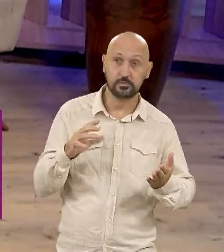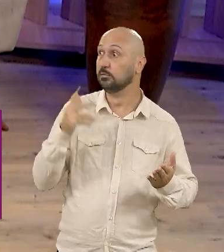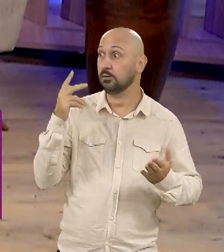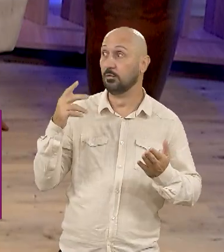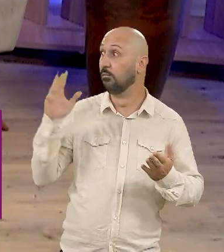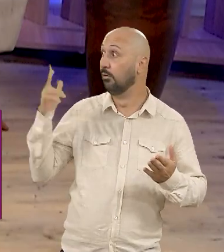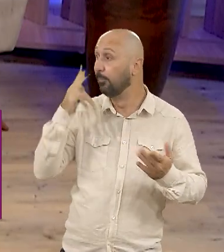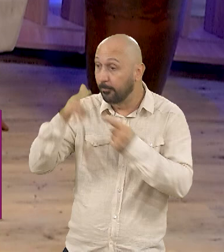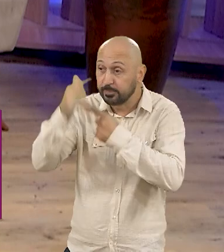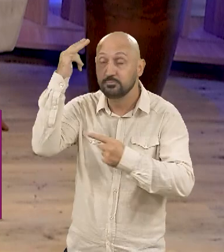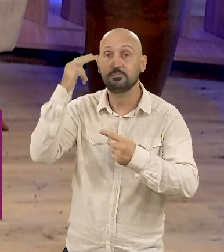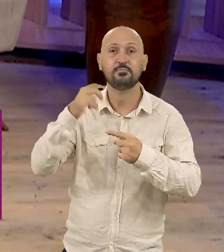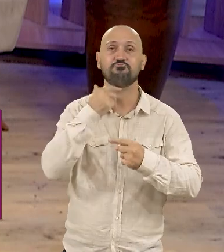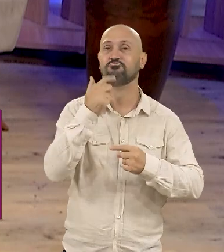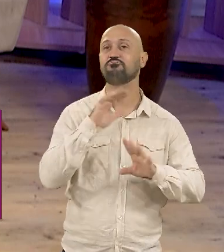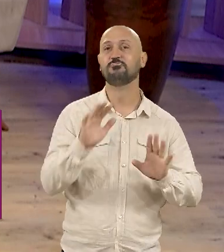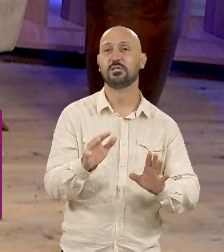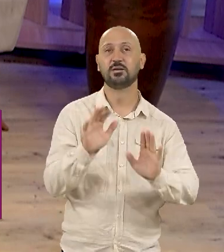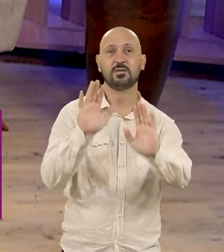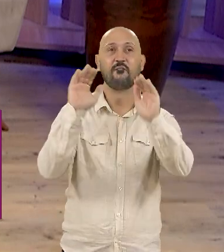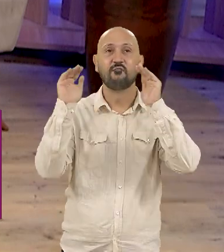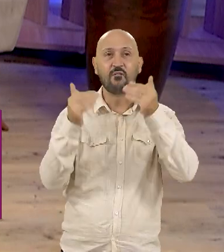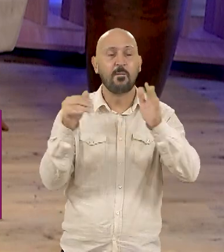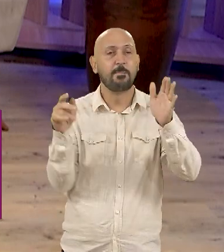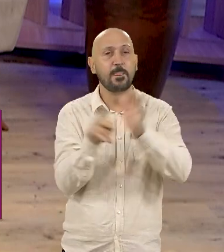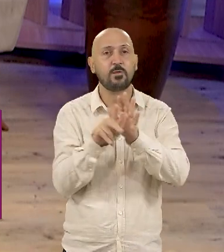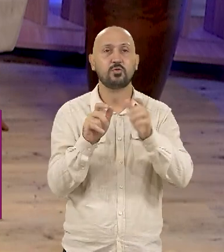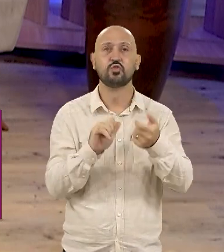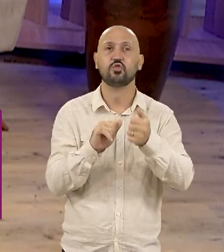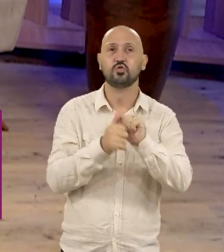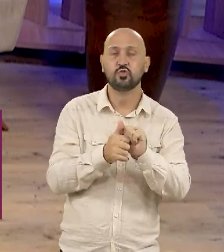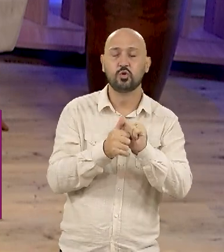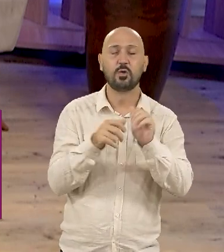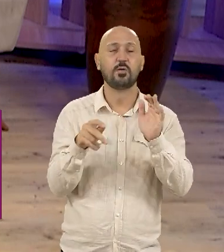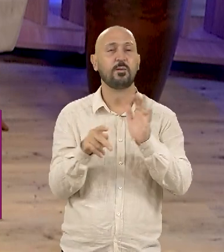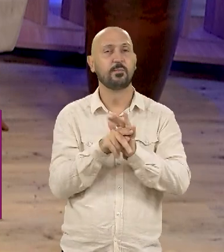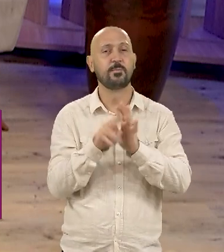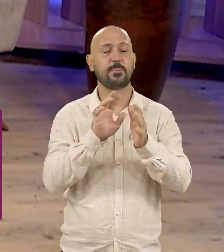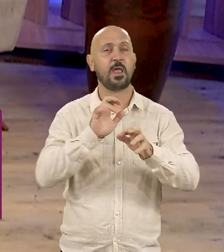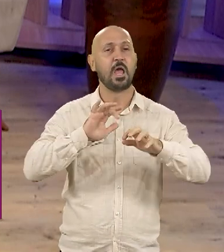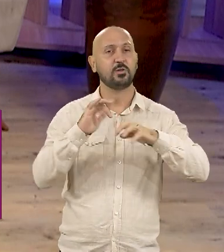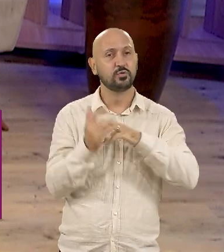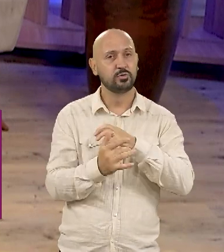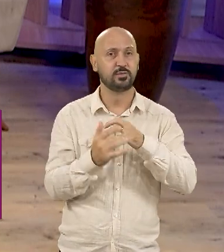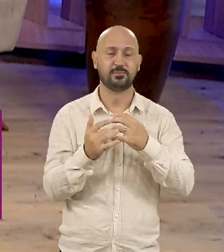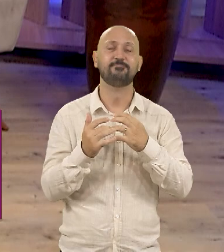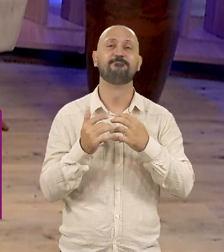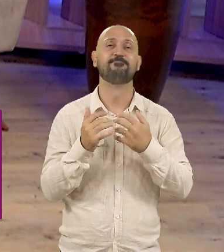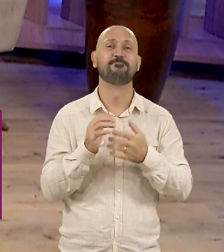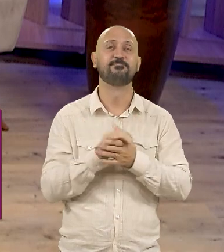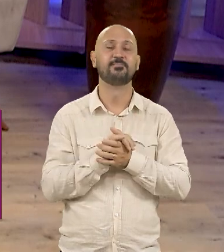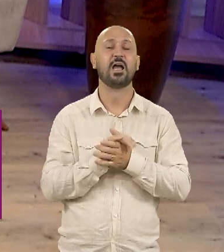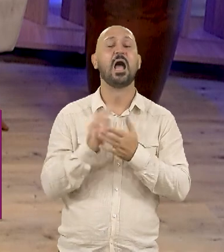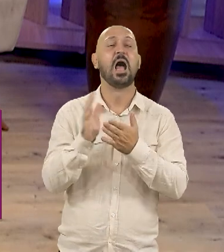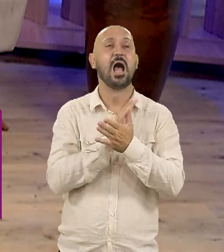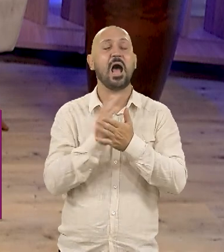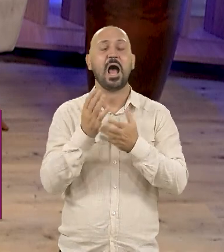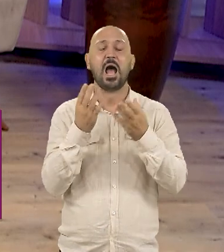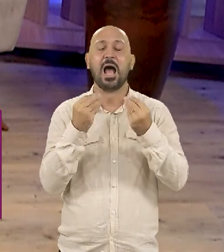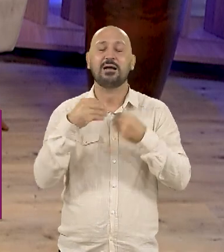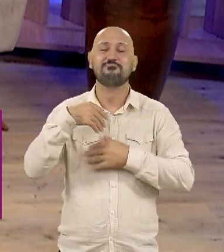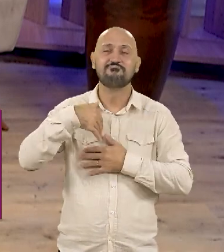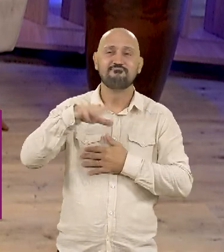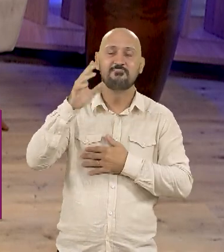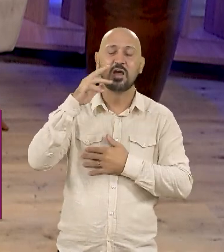naquele jogo eletrônico, naquela rede social, né? As pessoas consomem muita rede social hoje, né?